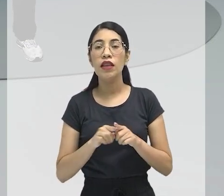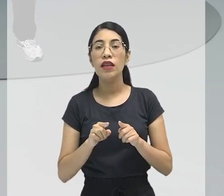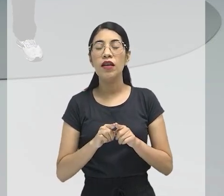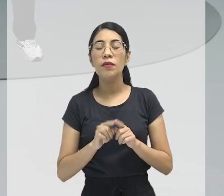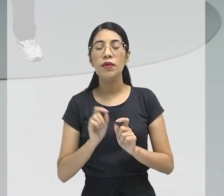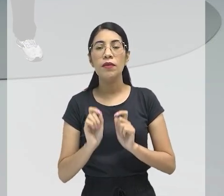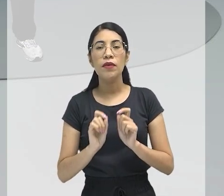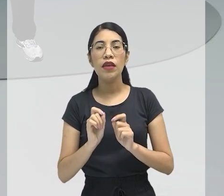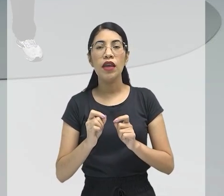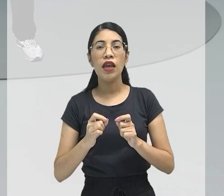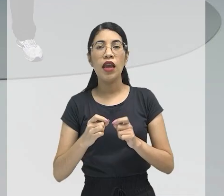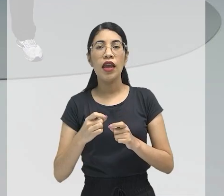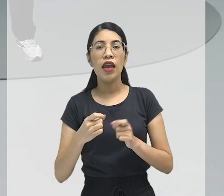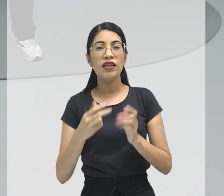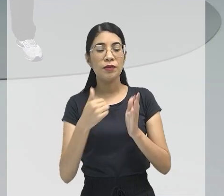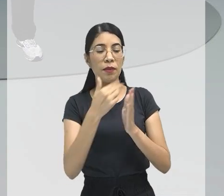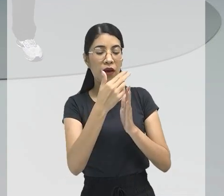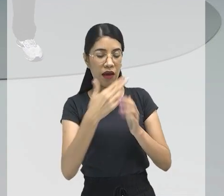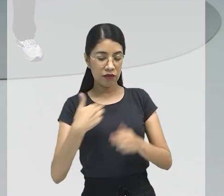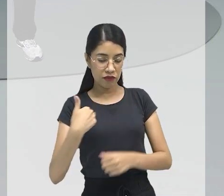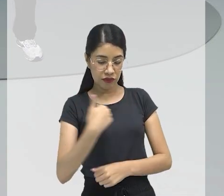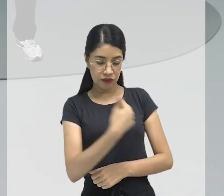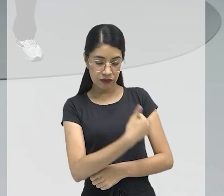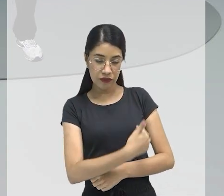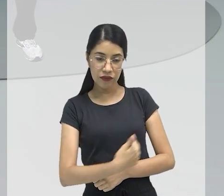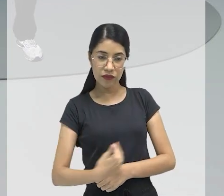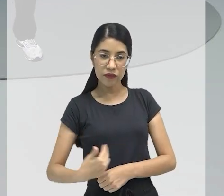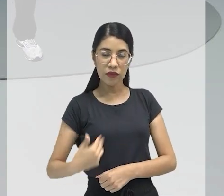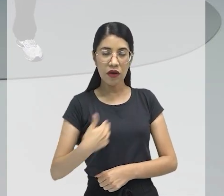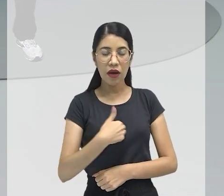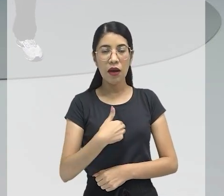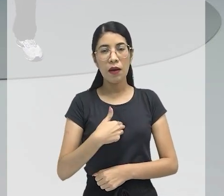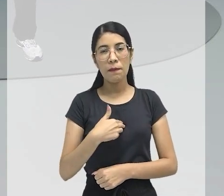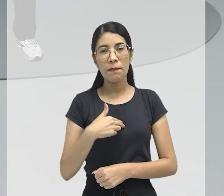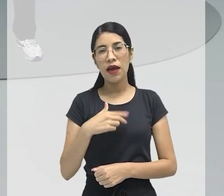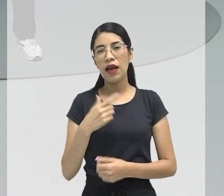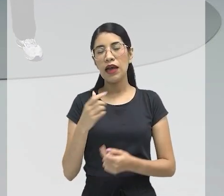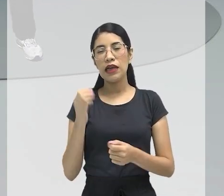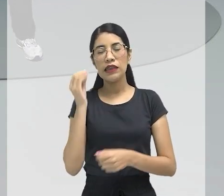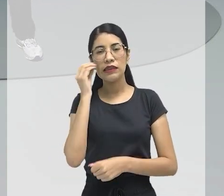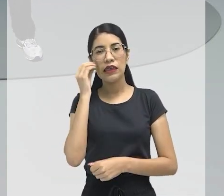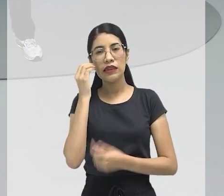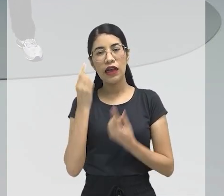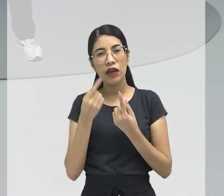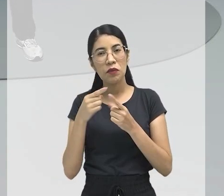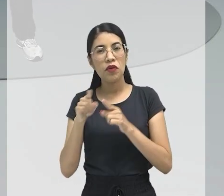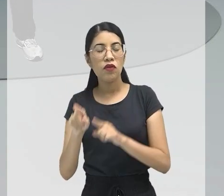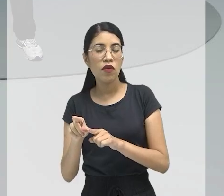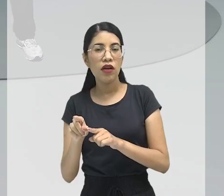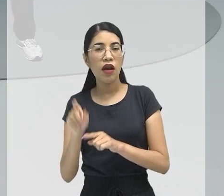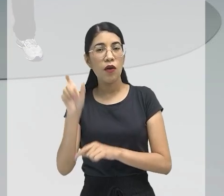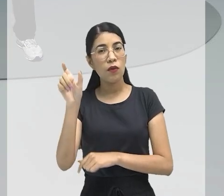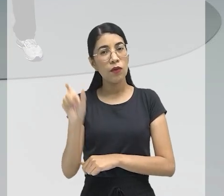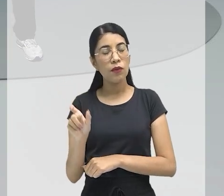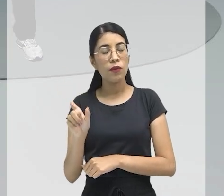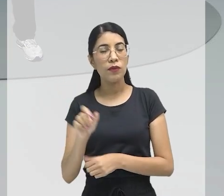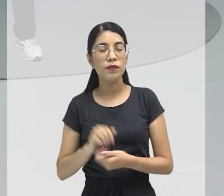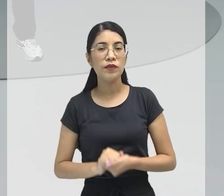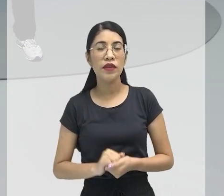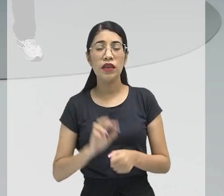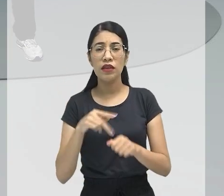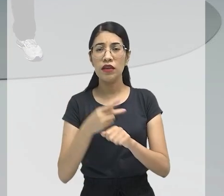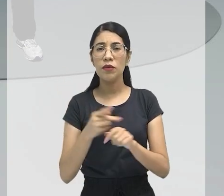Pintam seus corpos, né, como forma de intimidar seus adversários. Daqui a pouquinho nós vamos ver